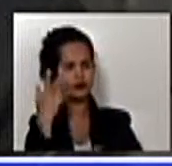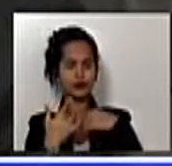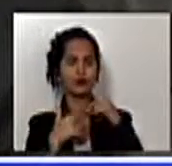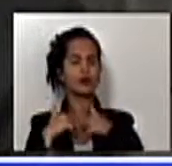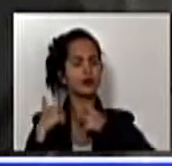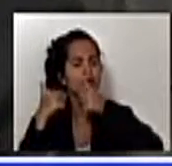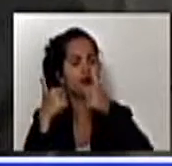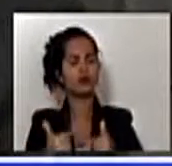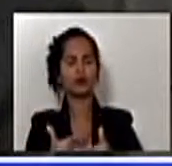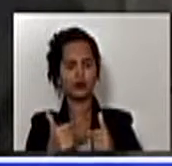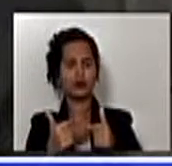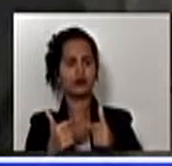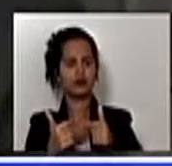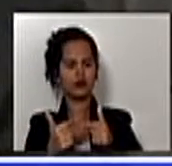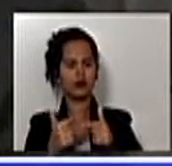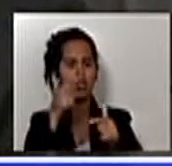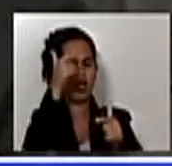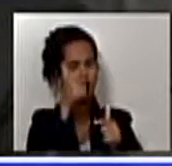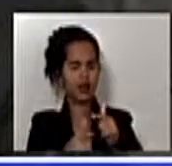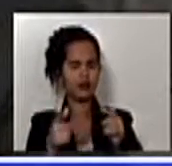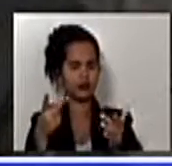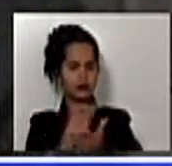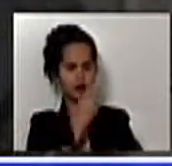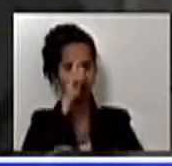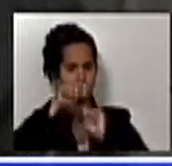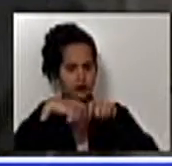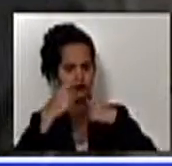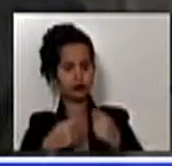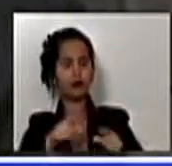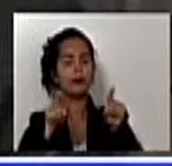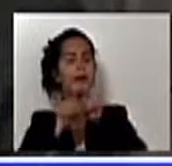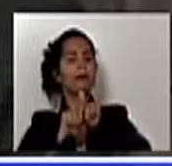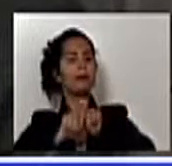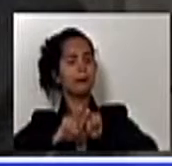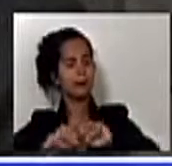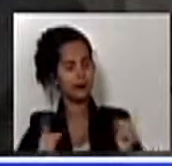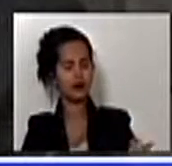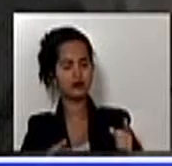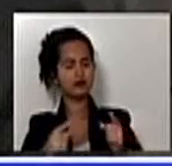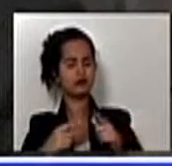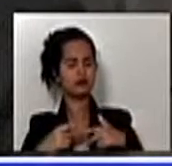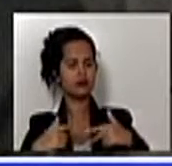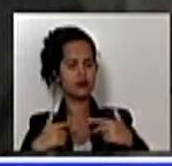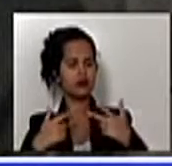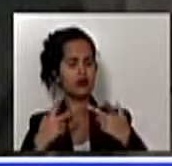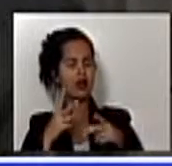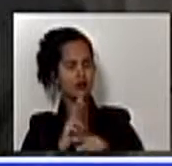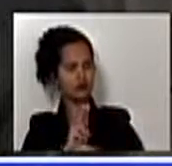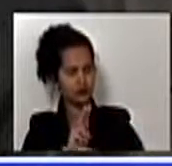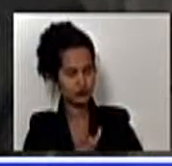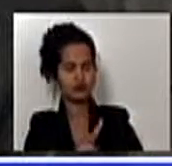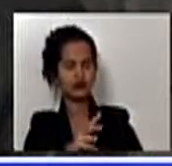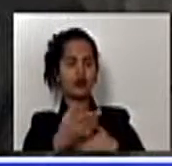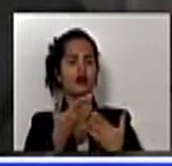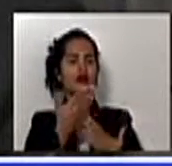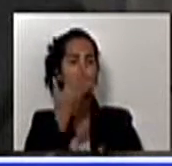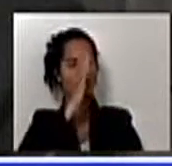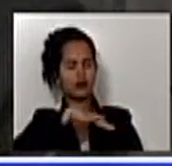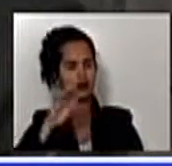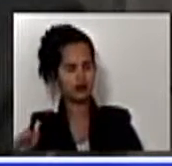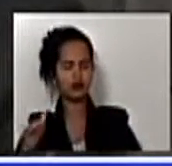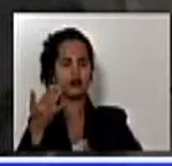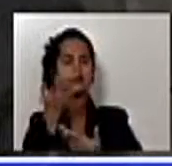para reprimir atos de improbidade administrativa, mas age em defesa da criança, do adolescente,